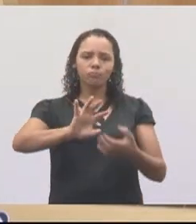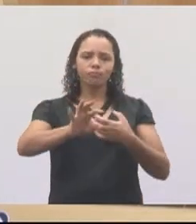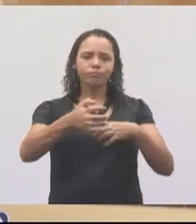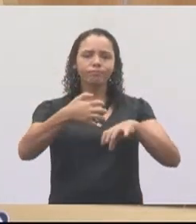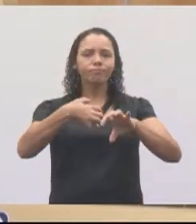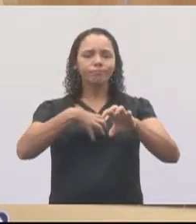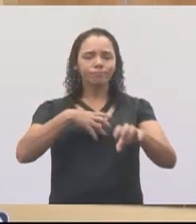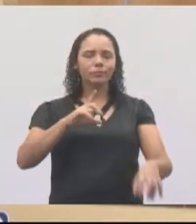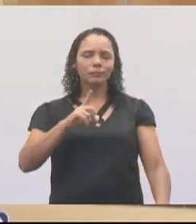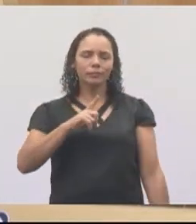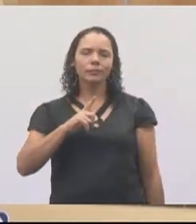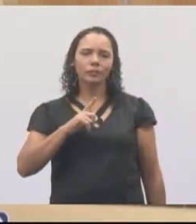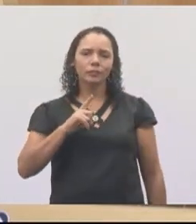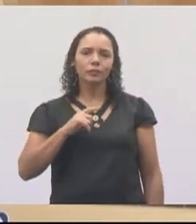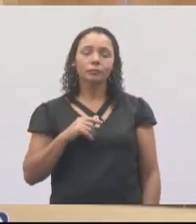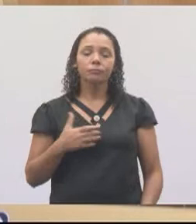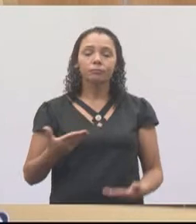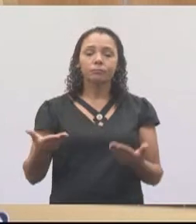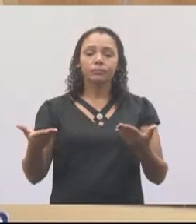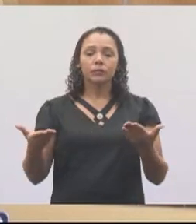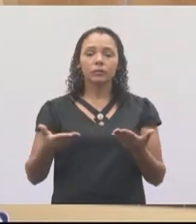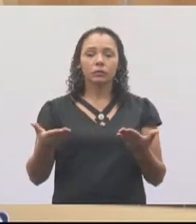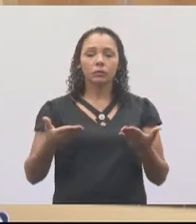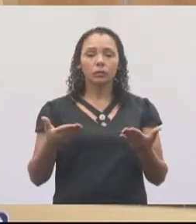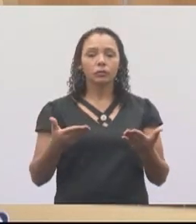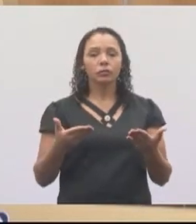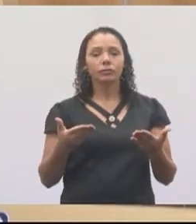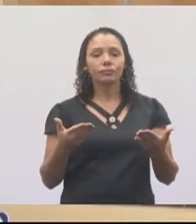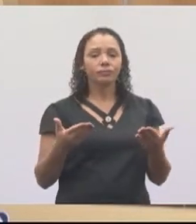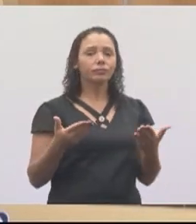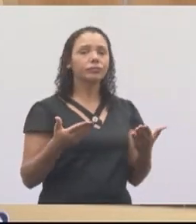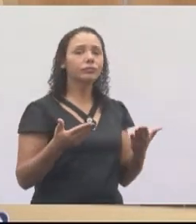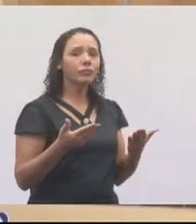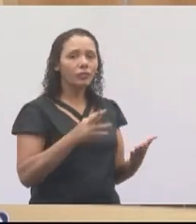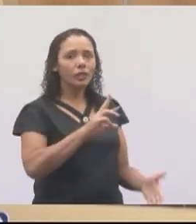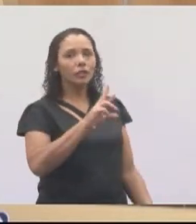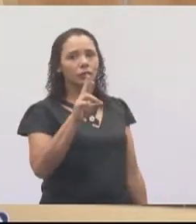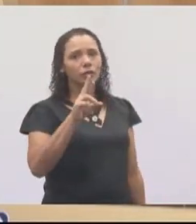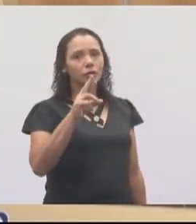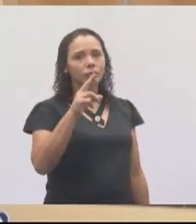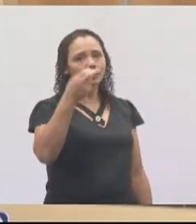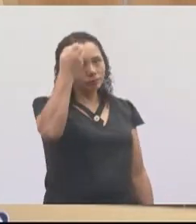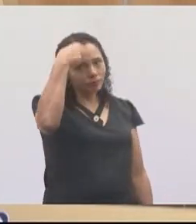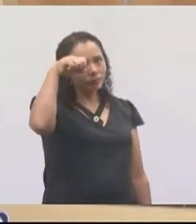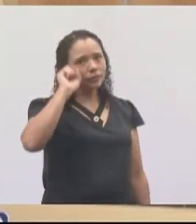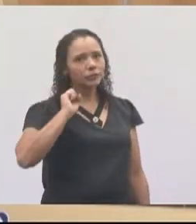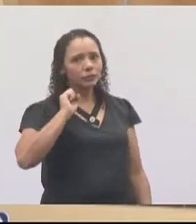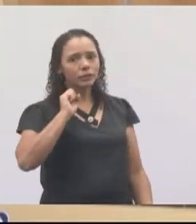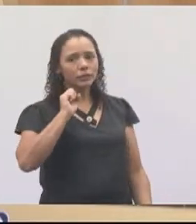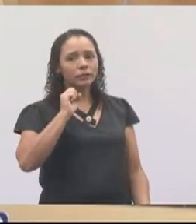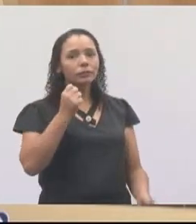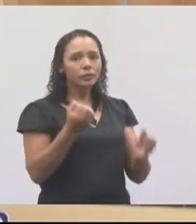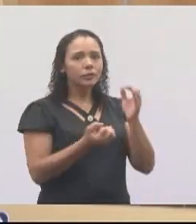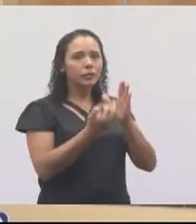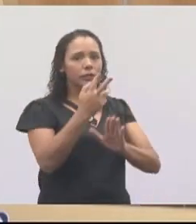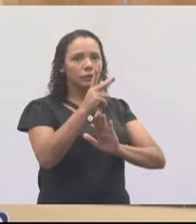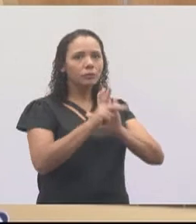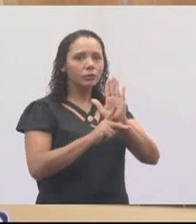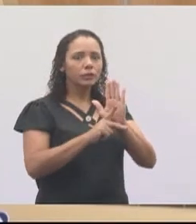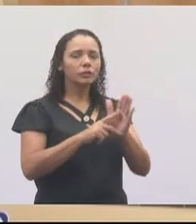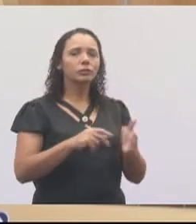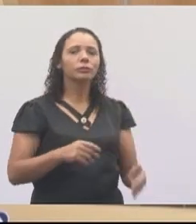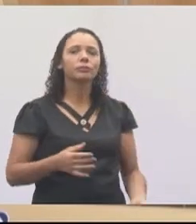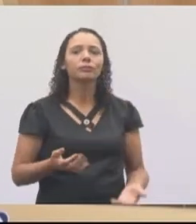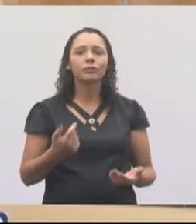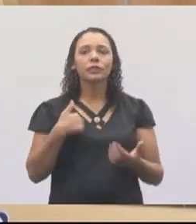tudo. Então hoje, em nome da vereadora Sônia, que é a autora dessa iniciativa,